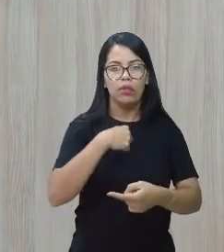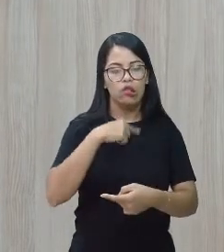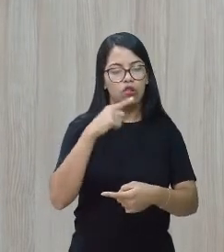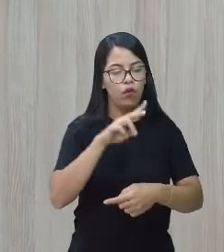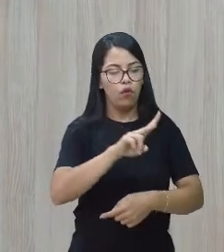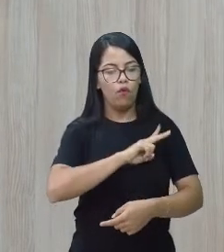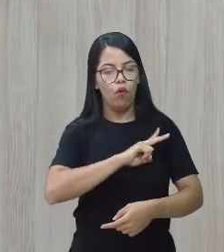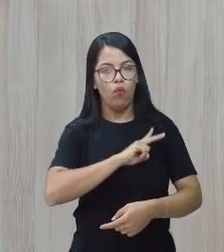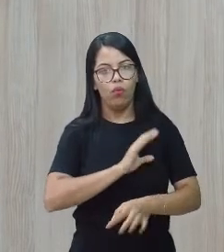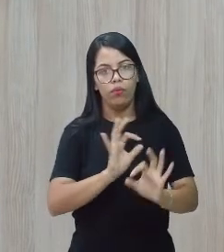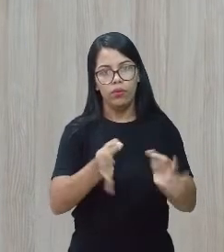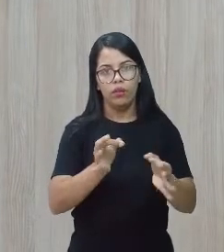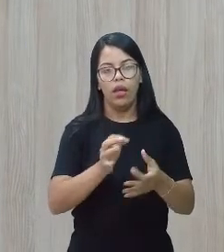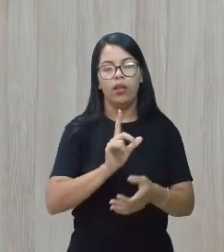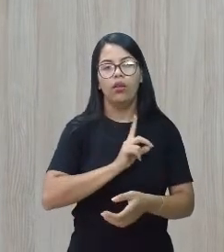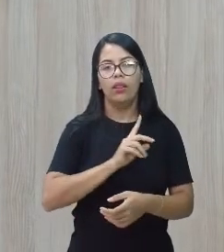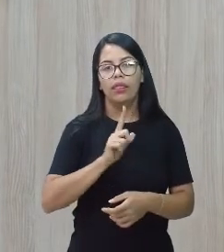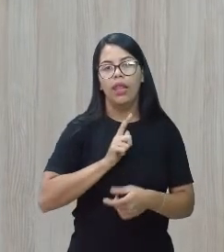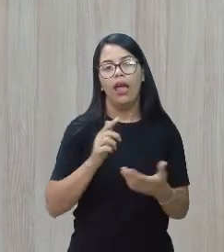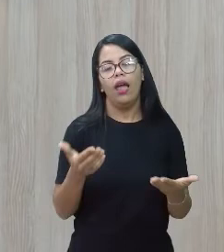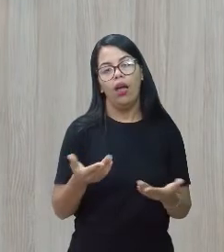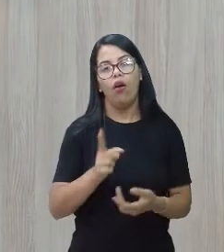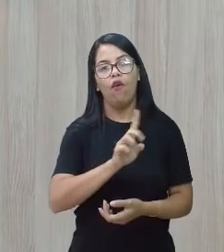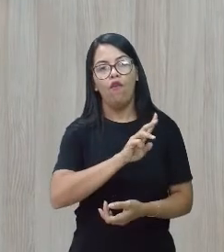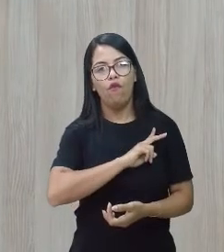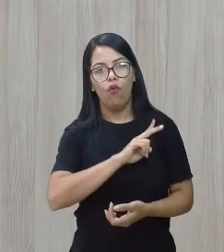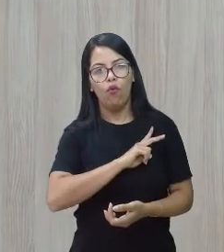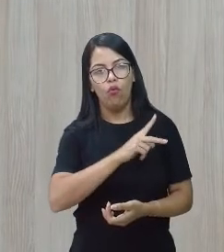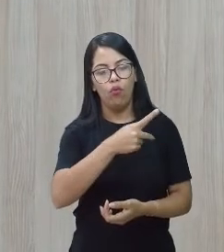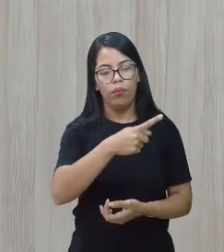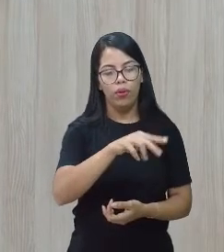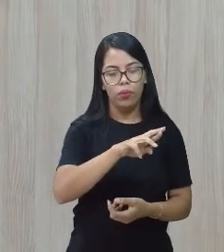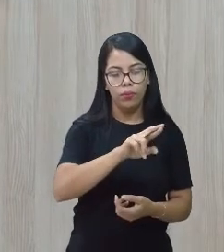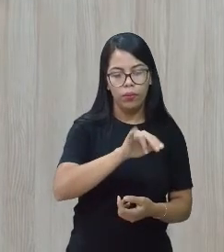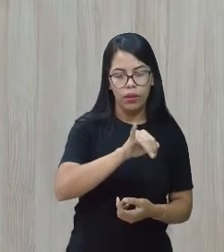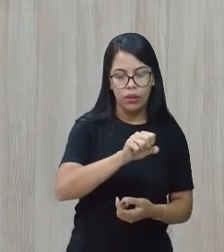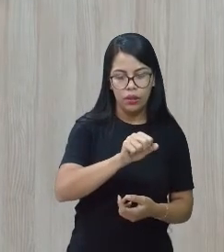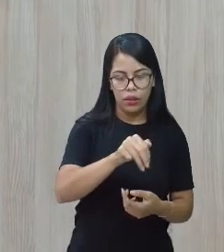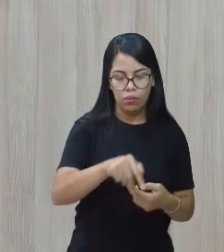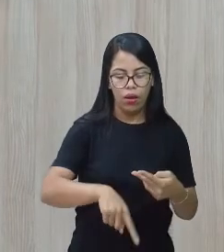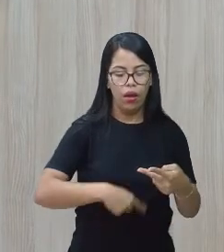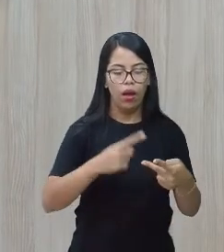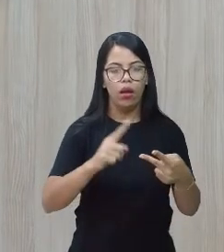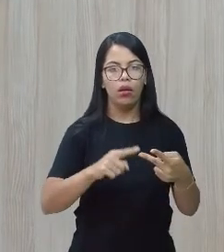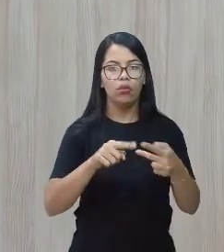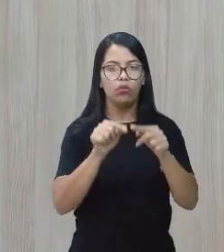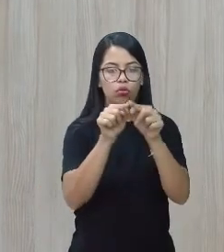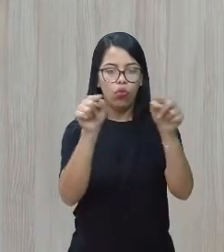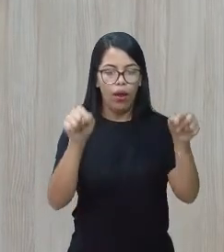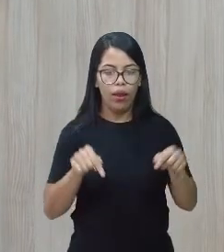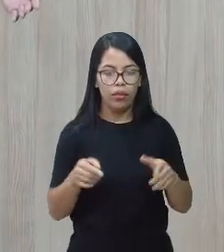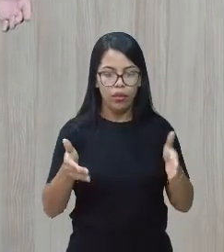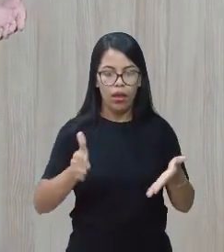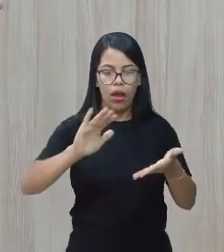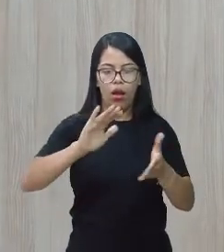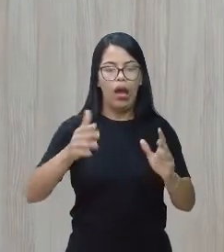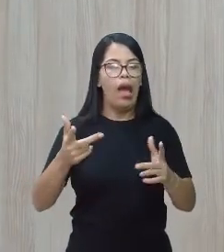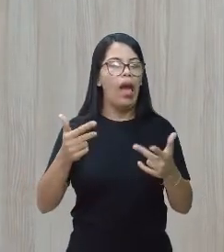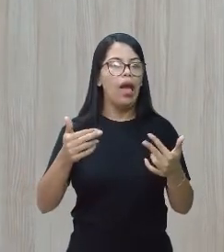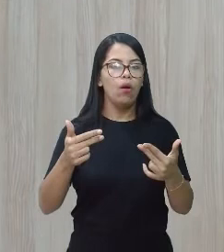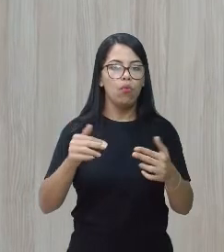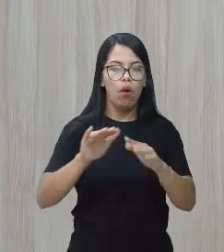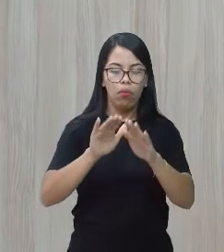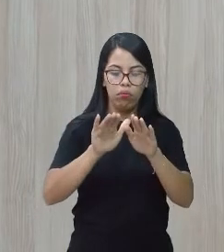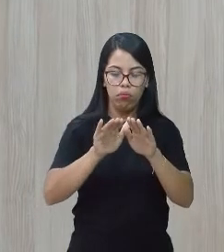tenho aí, ó, a questão do volume do prisma, do volume do bloco retangular, né, que é a mesma coisa de um paralelepípedo,